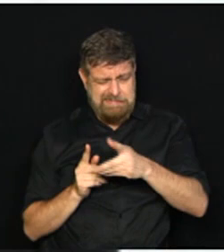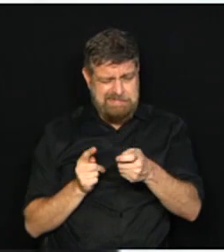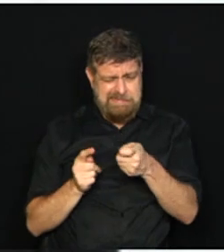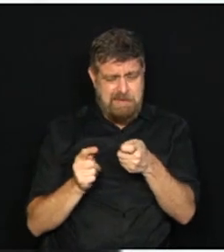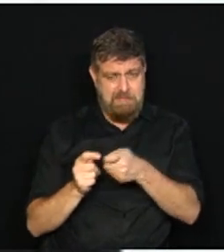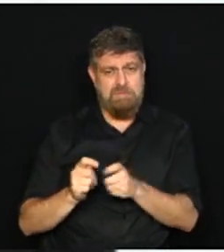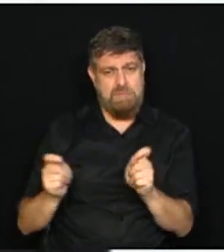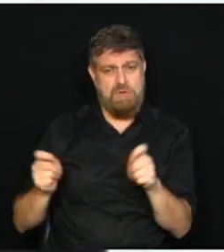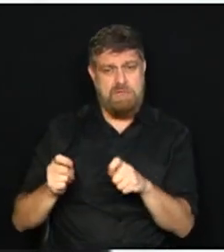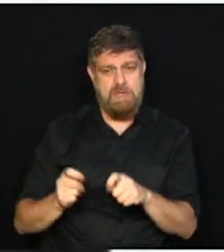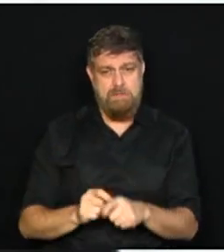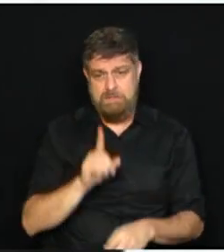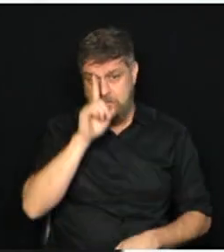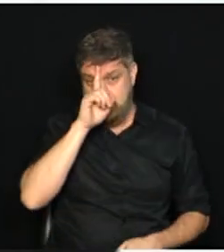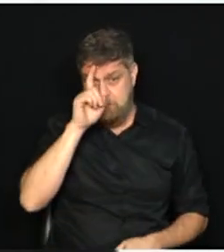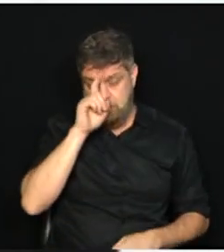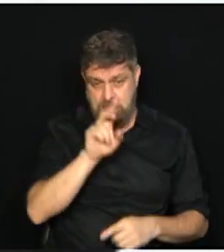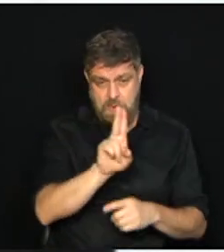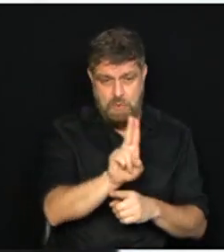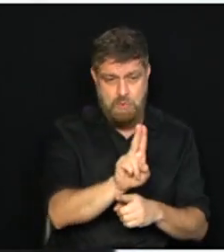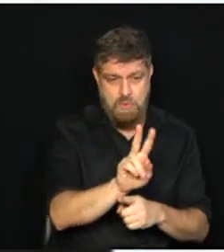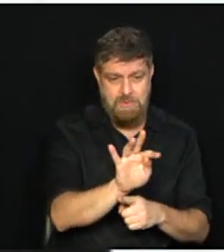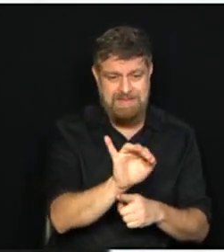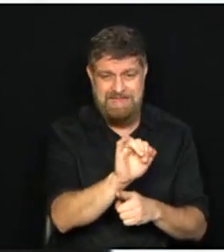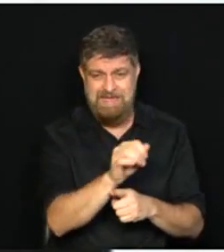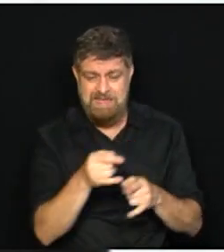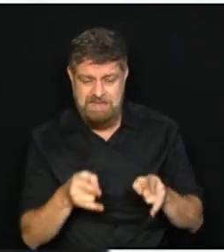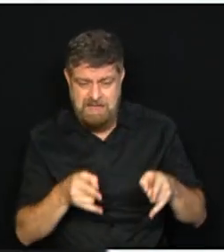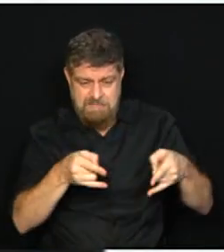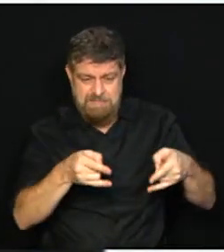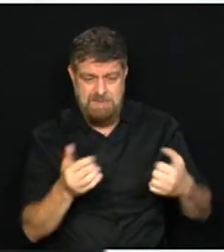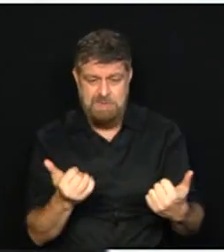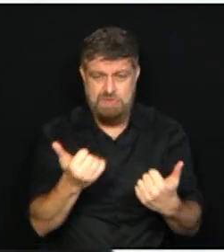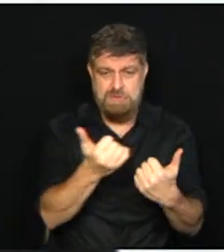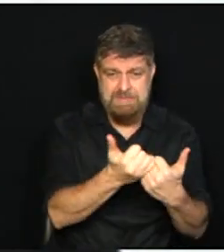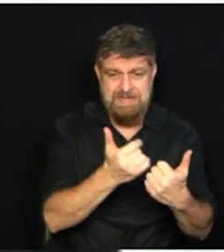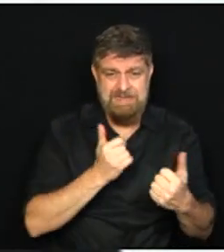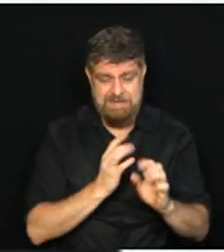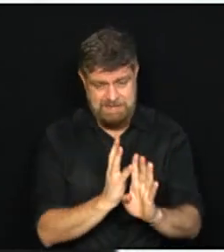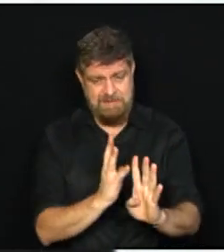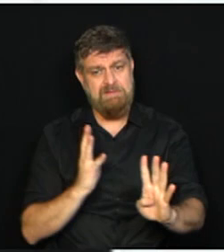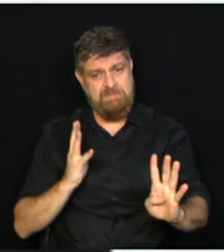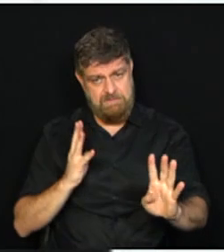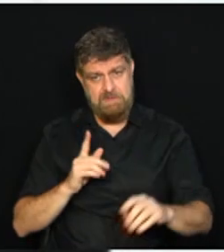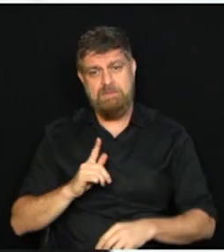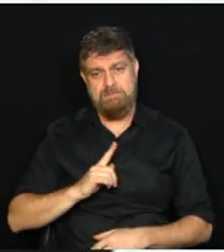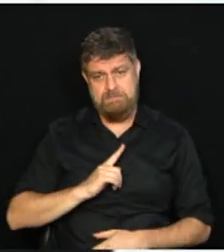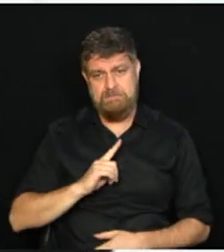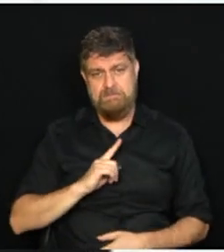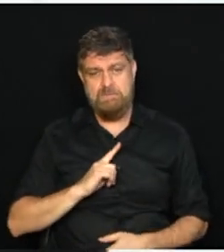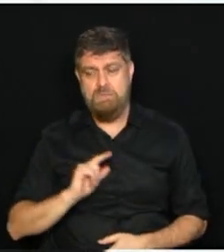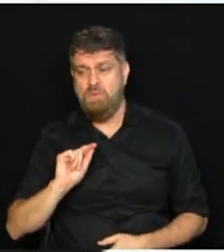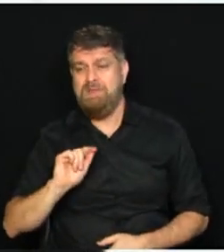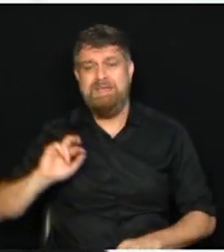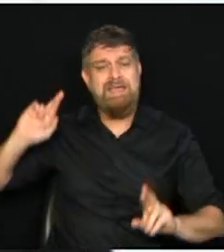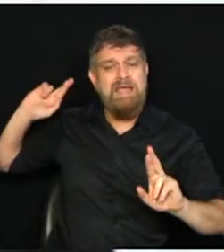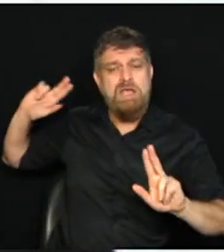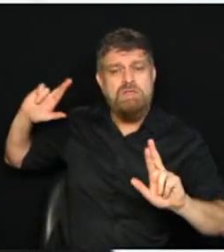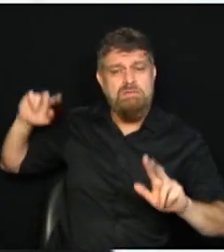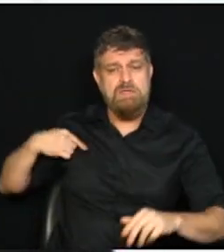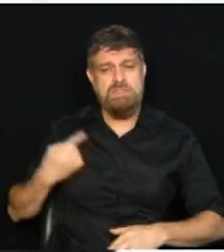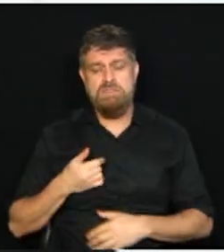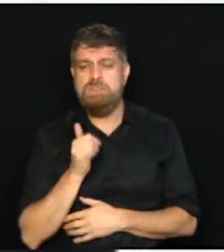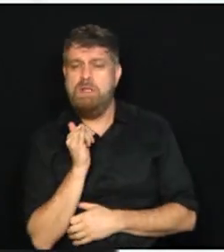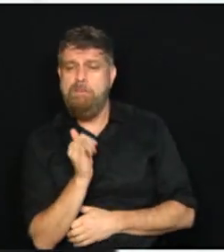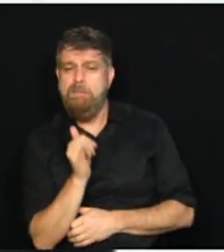Da UTI, estamos rodando leito com alguma espera. E o que é diferente hoje, que a gente já vem falando, já